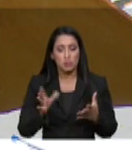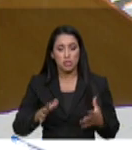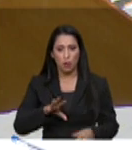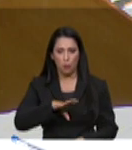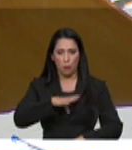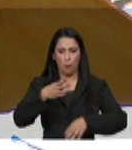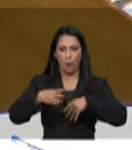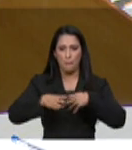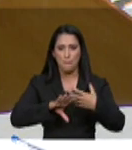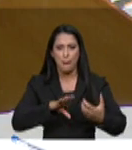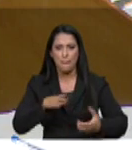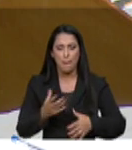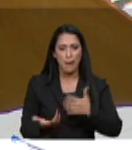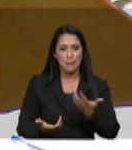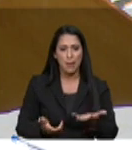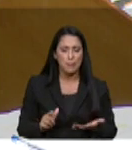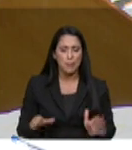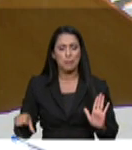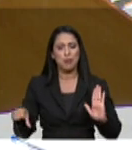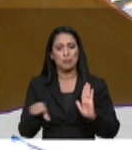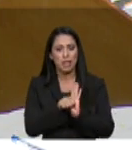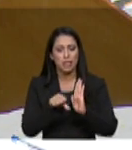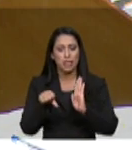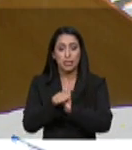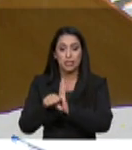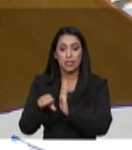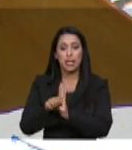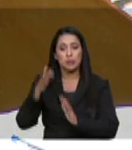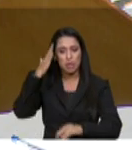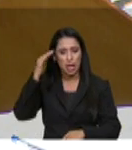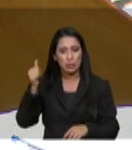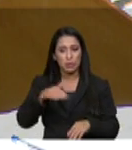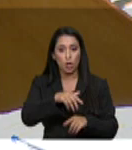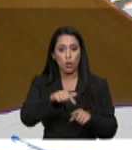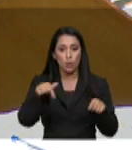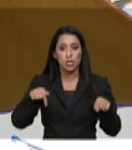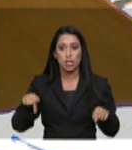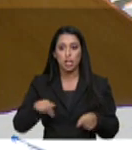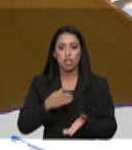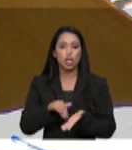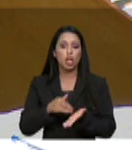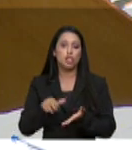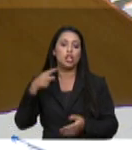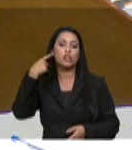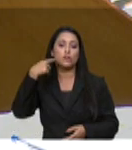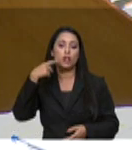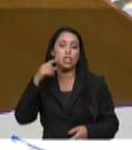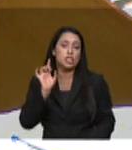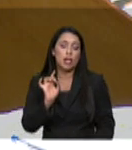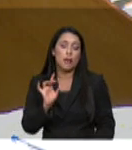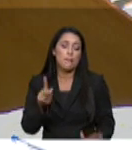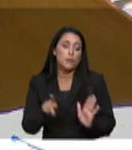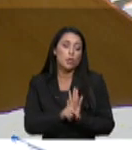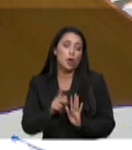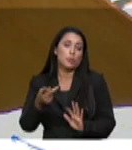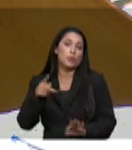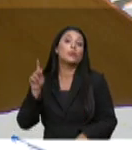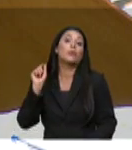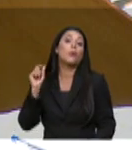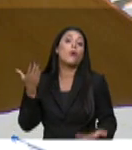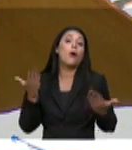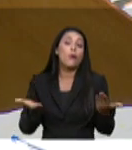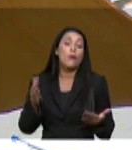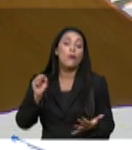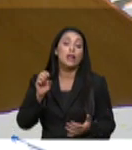coragem cada vez o leite litros Eles sabem que tem um escritório de advocacia só para eles o STF e quando eu